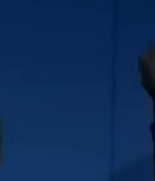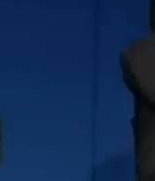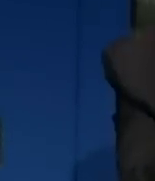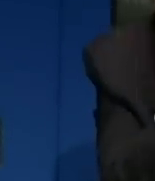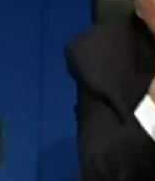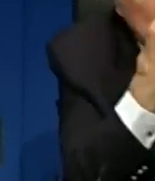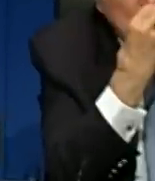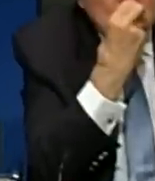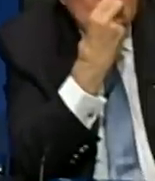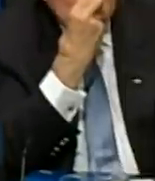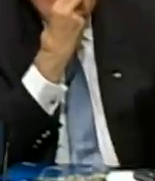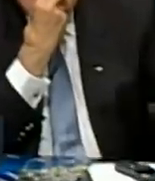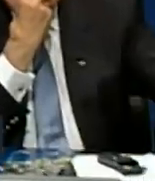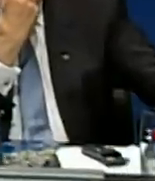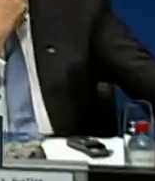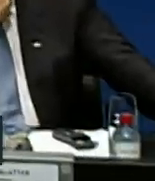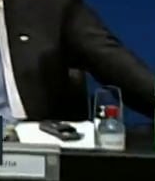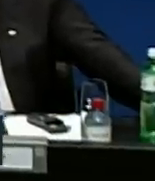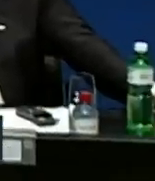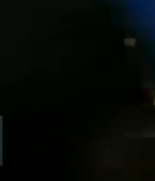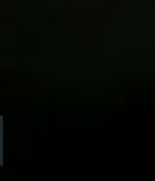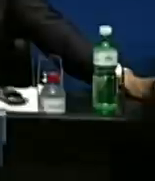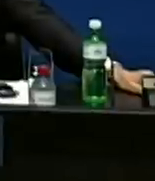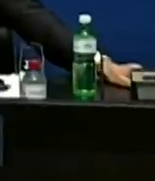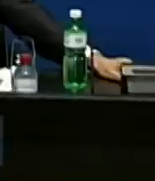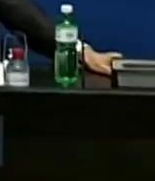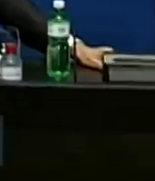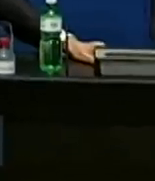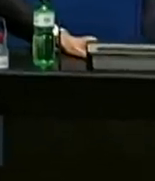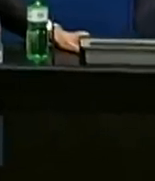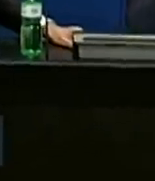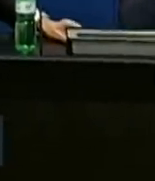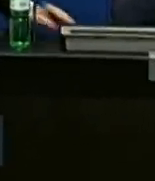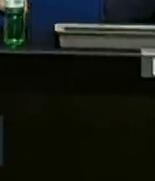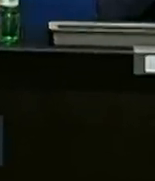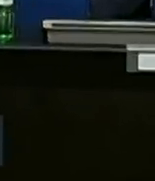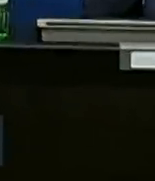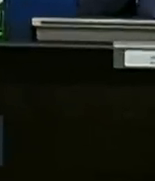remarks of the president. One more question, please here.